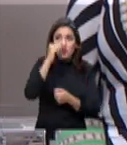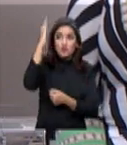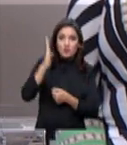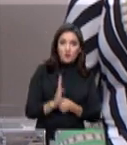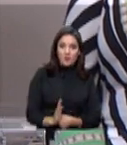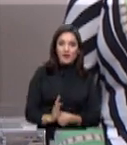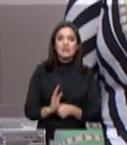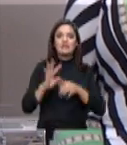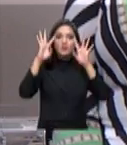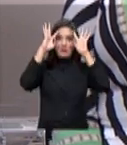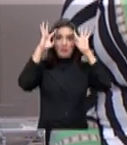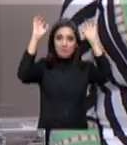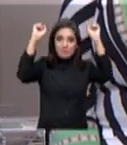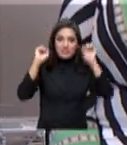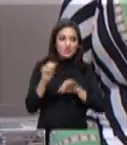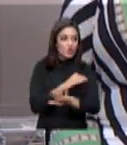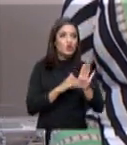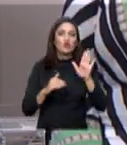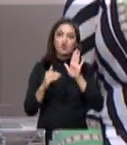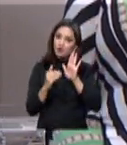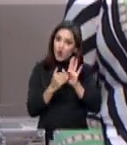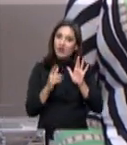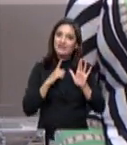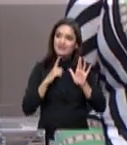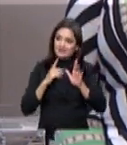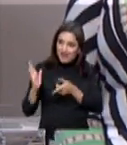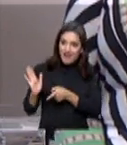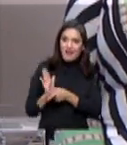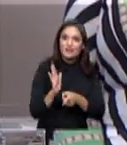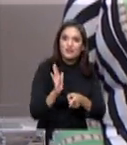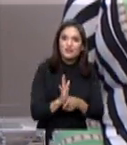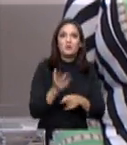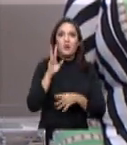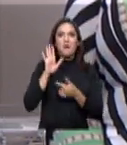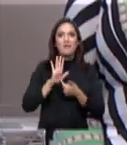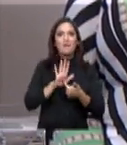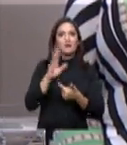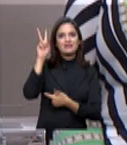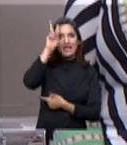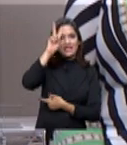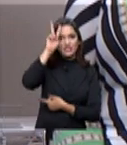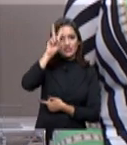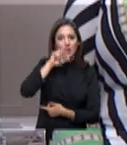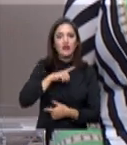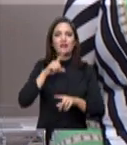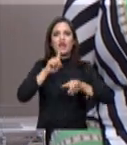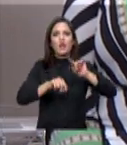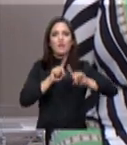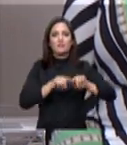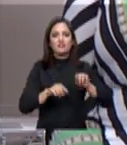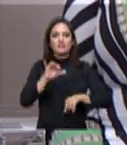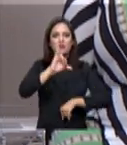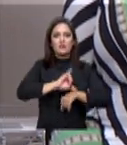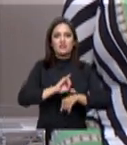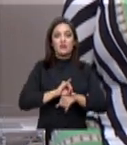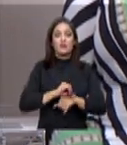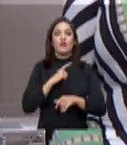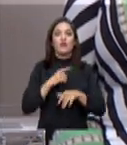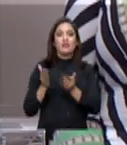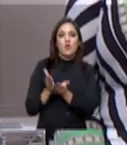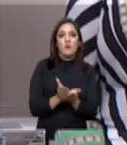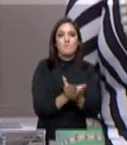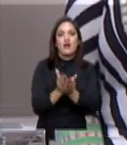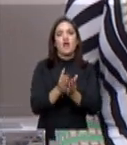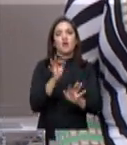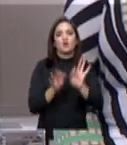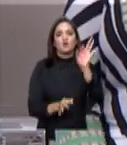as cortes do Brasil todas ficaram muito animadas em poder mostrar essa história. A gente tem aqui objetos, por exemplo, como o Barco da Justiça